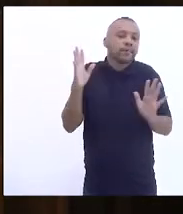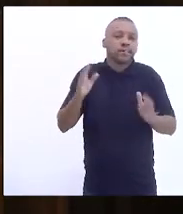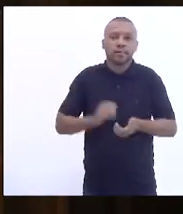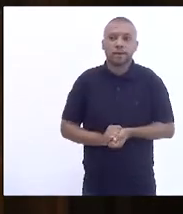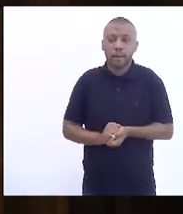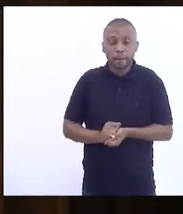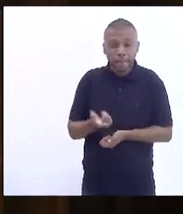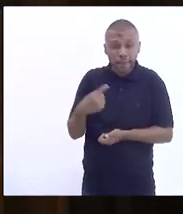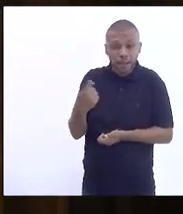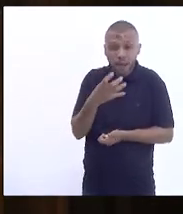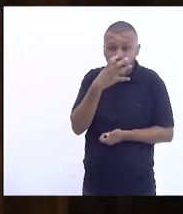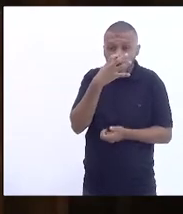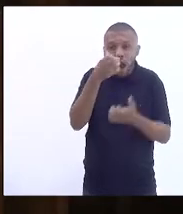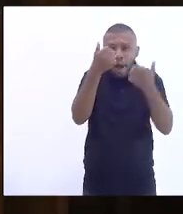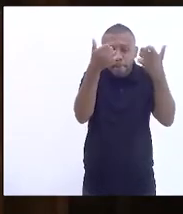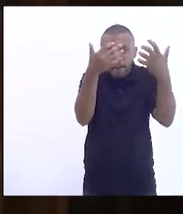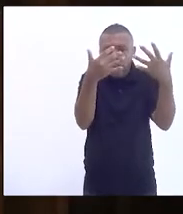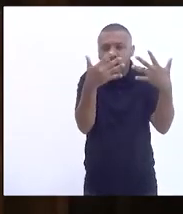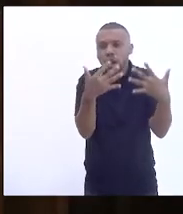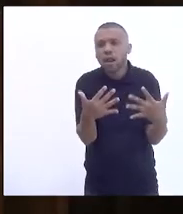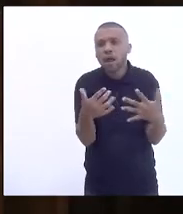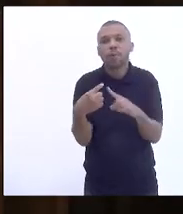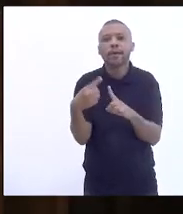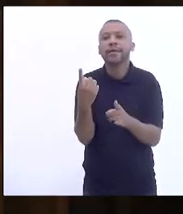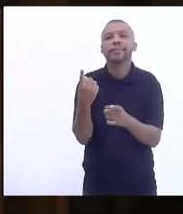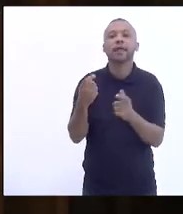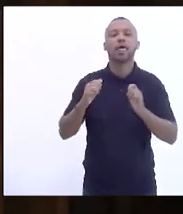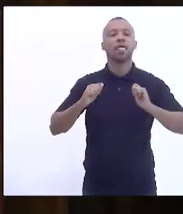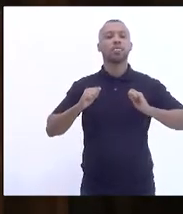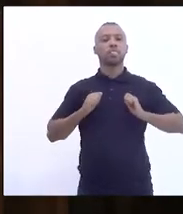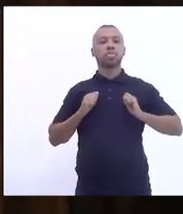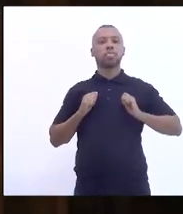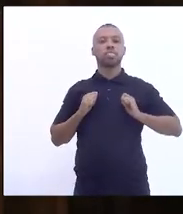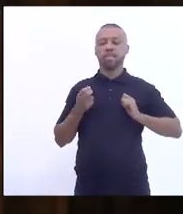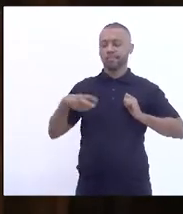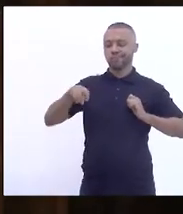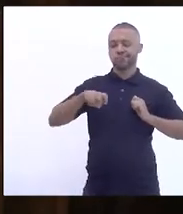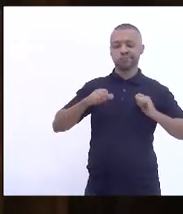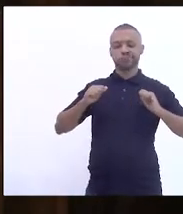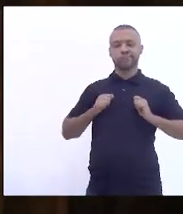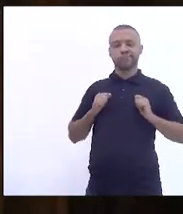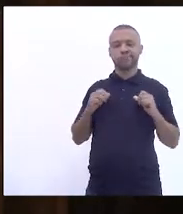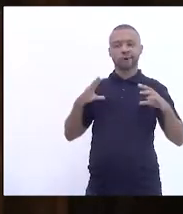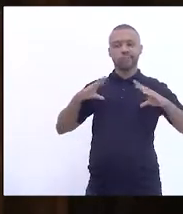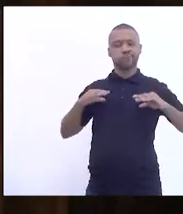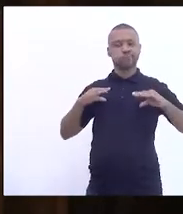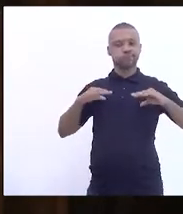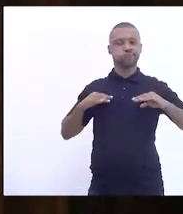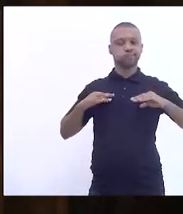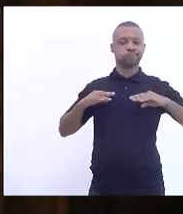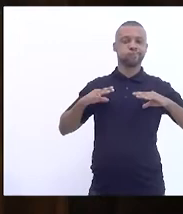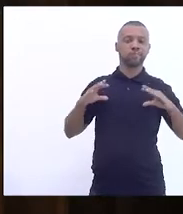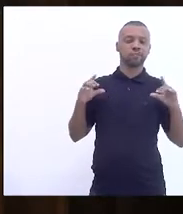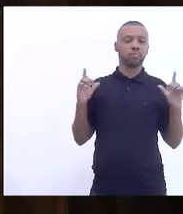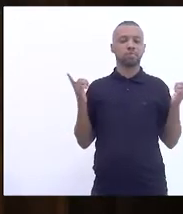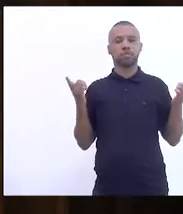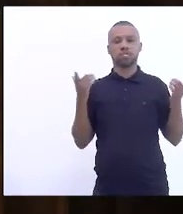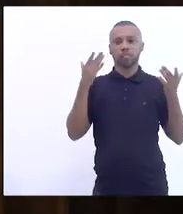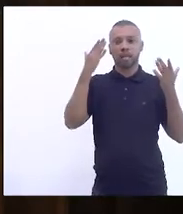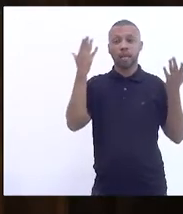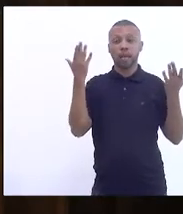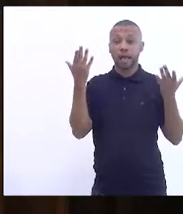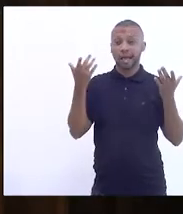pra ouvir isso aqui né para ele ouvir isso aqui porque ele tá lá no da cadeira dele lá no projeto dele lá e as